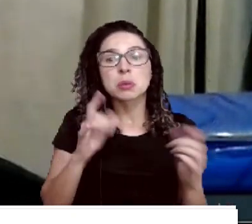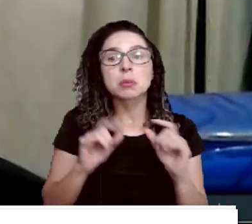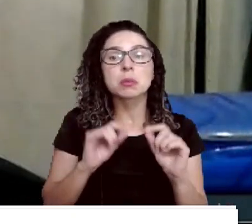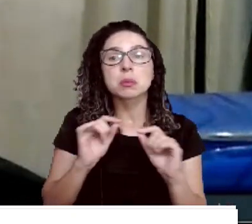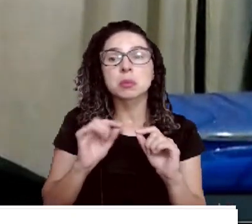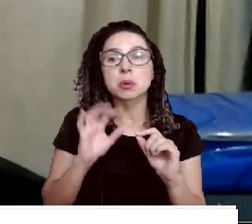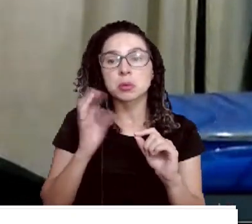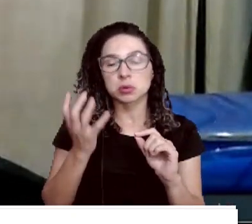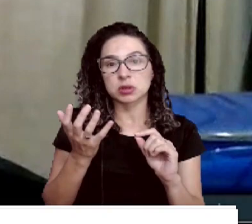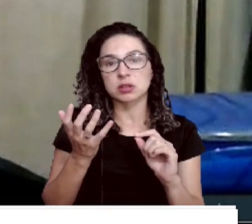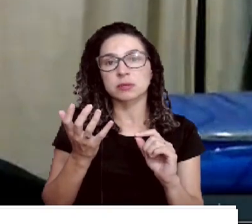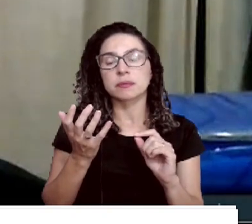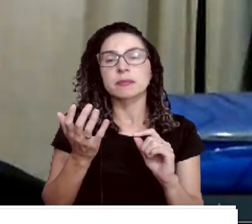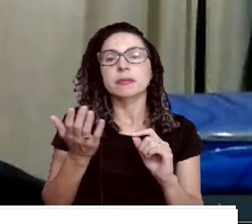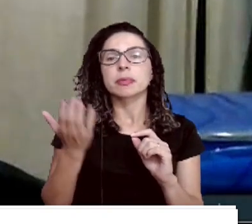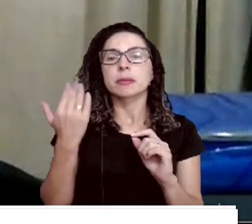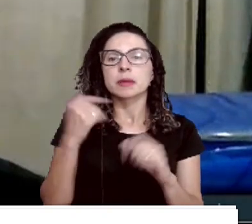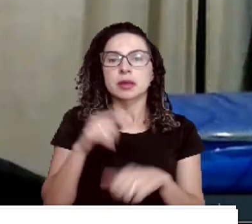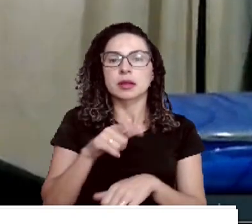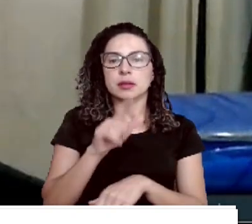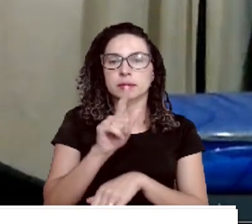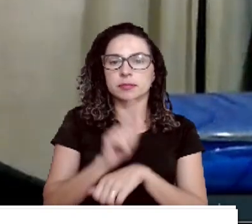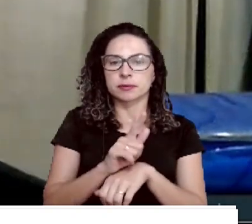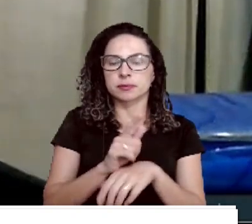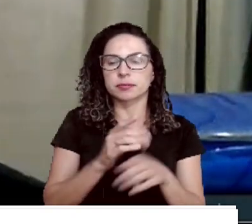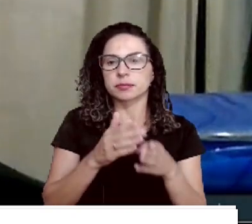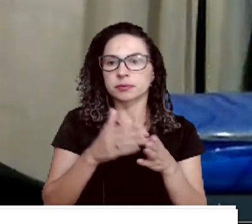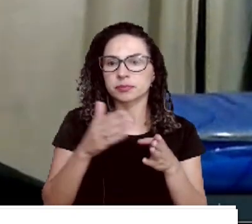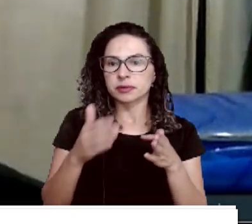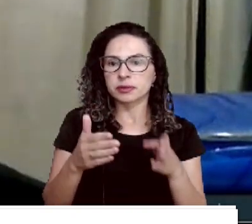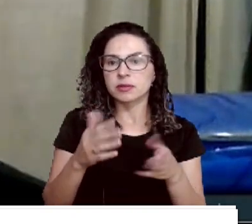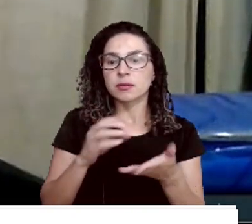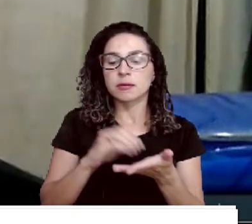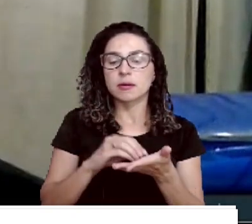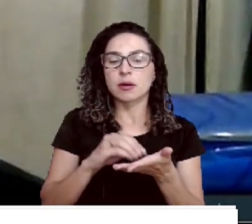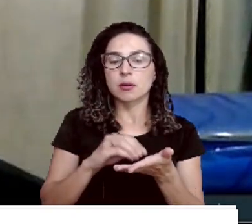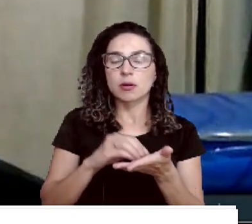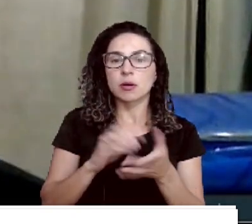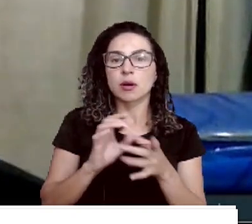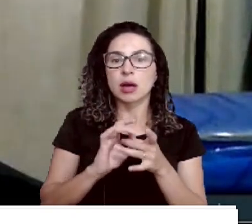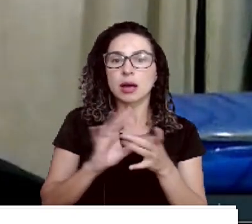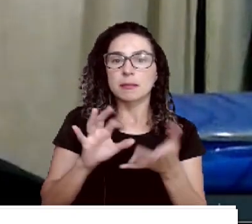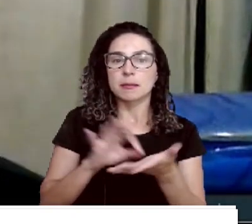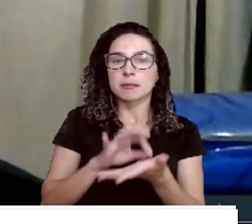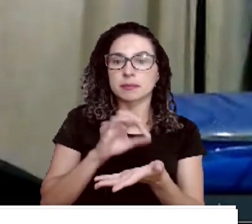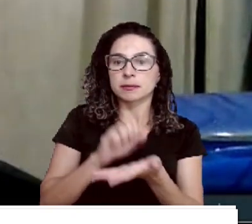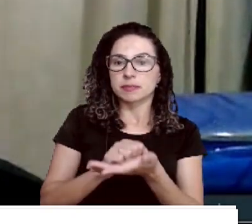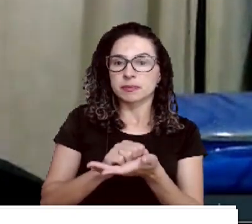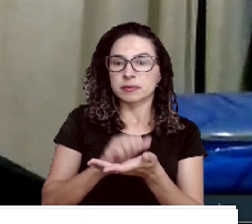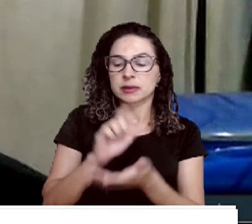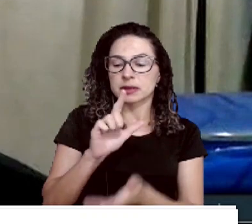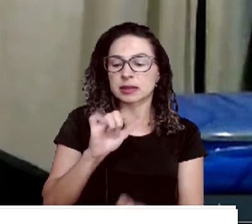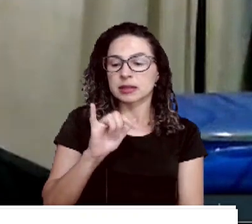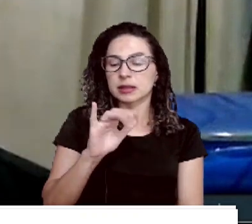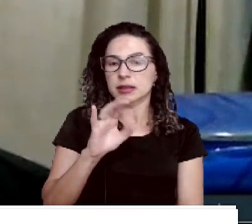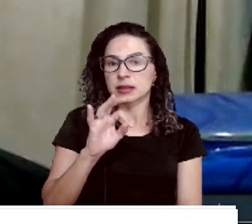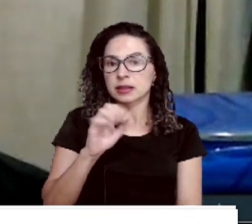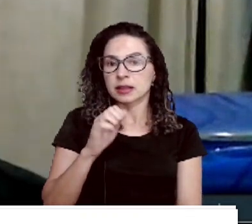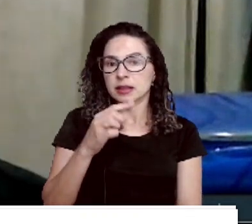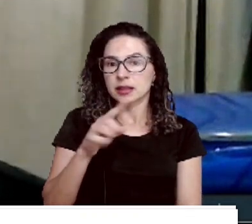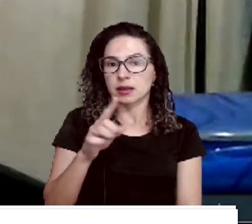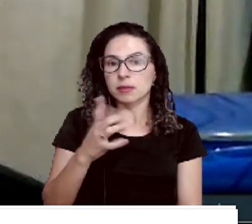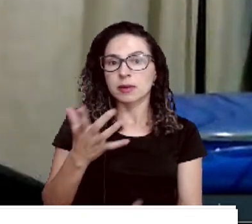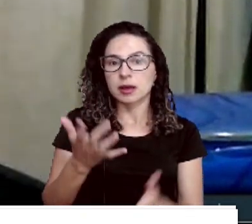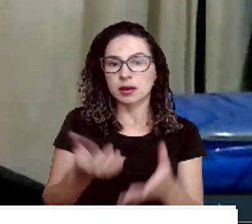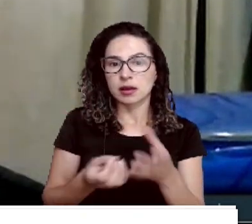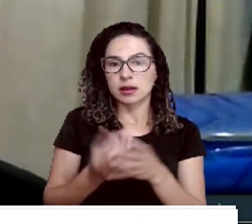Quando o gestor deixou de abrir a licitação, preparar essa licitação para acontecer no ano de 2019,